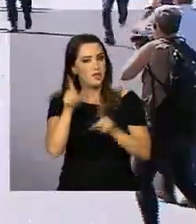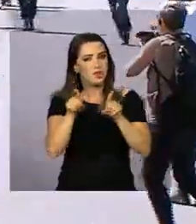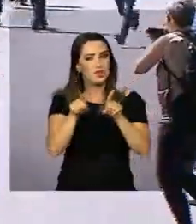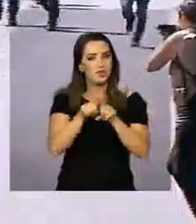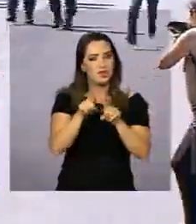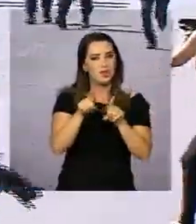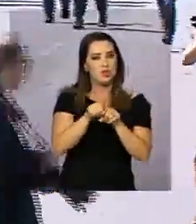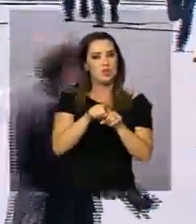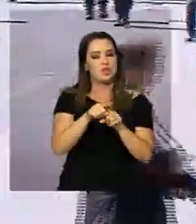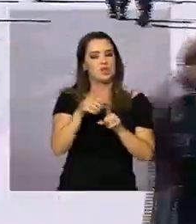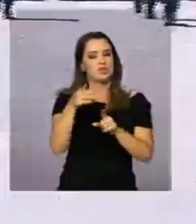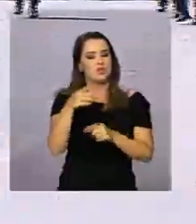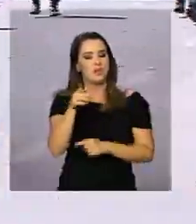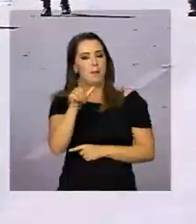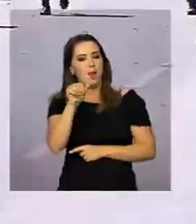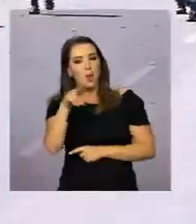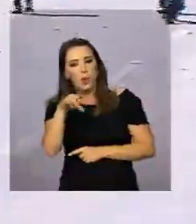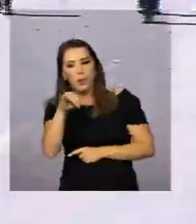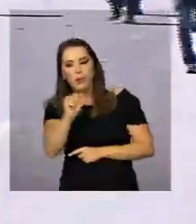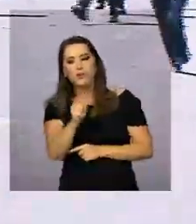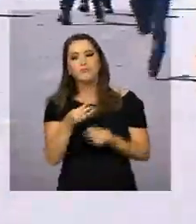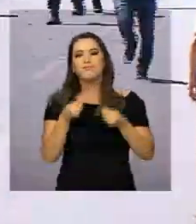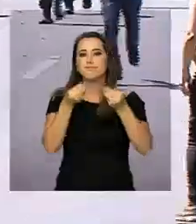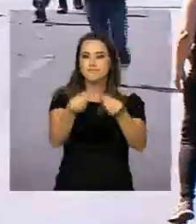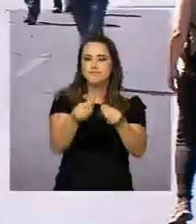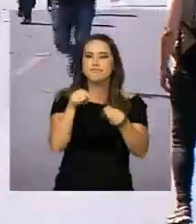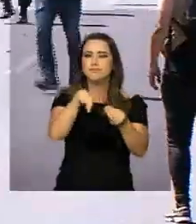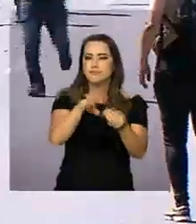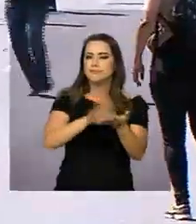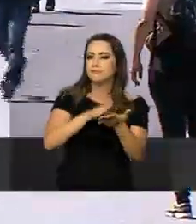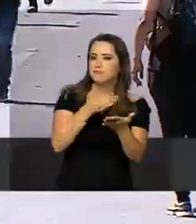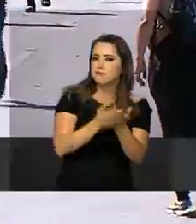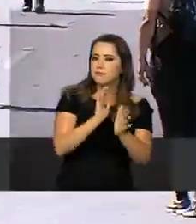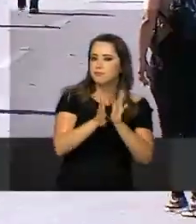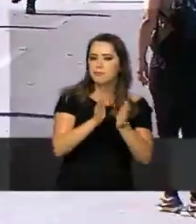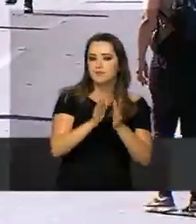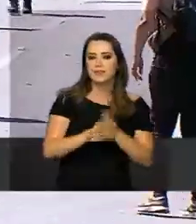Souza, garantindo a acessibilidade do nosso público. Obrigada, Leonardo, pela sua participação.